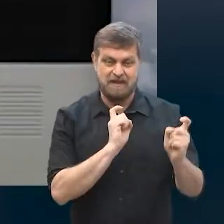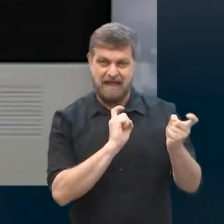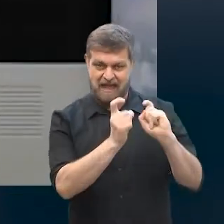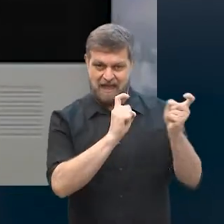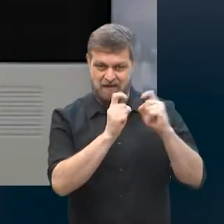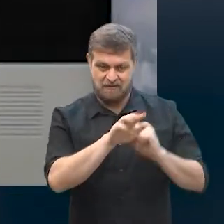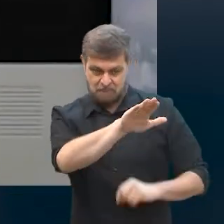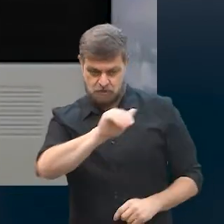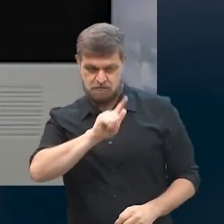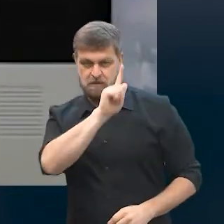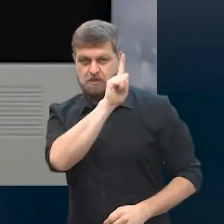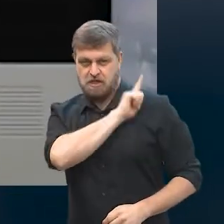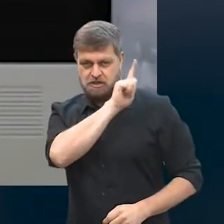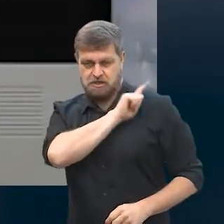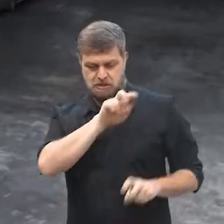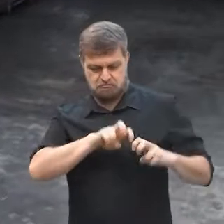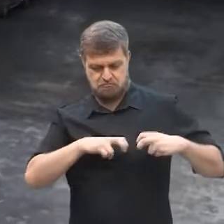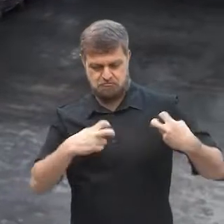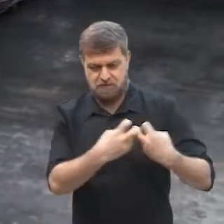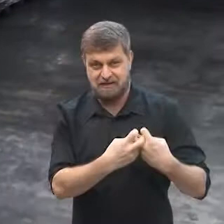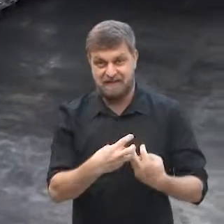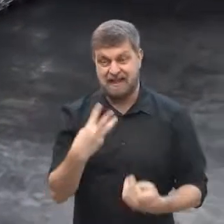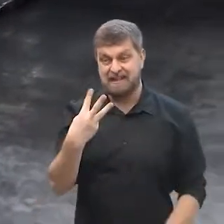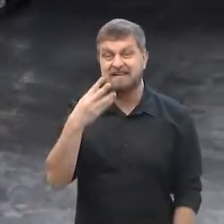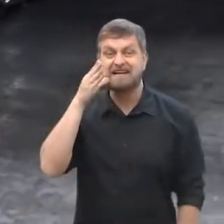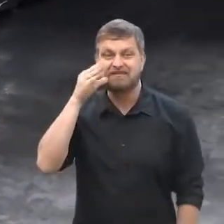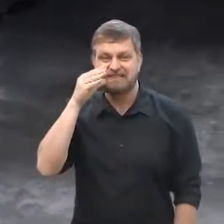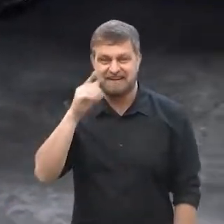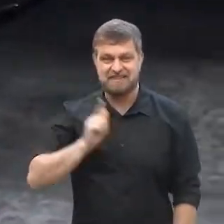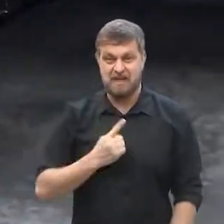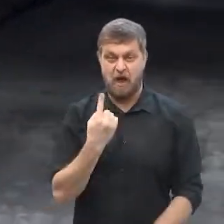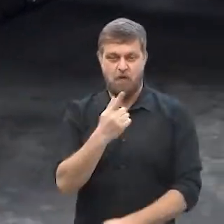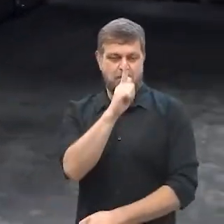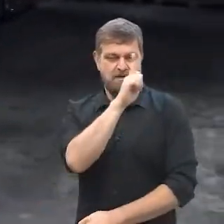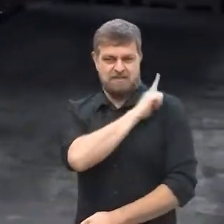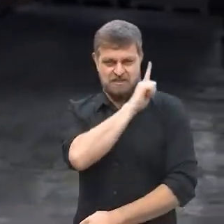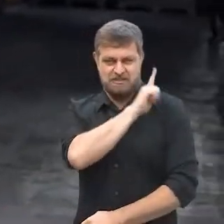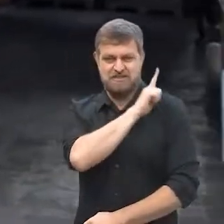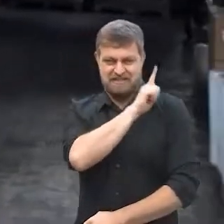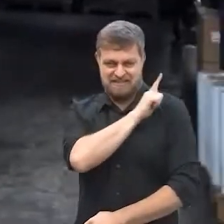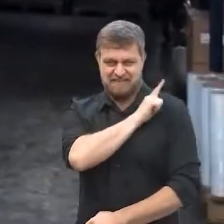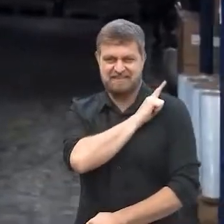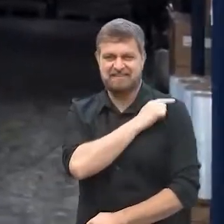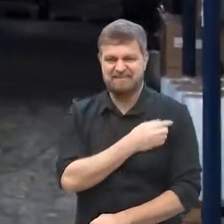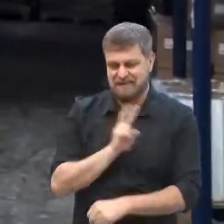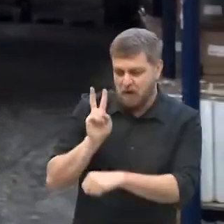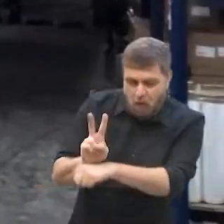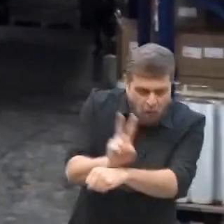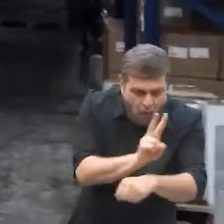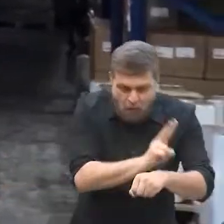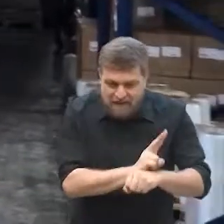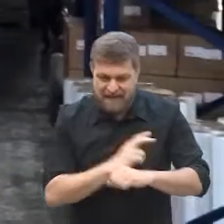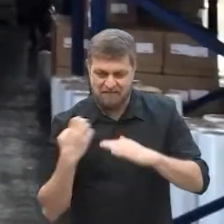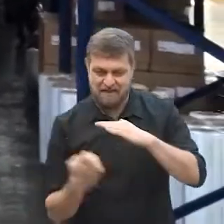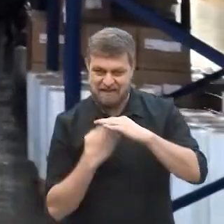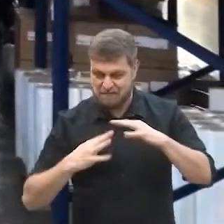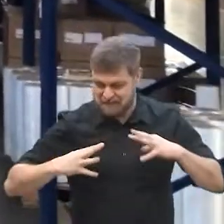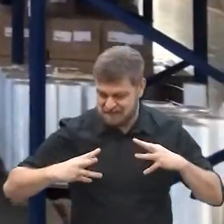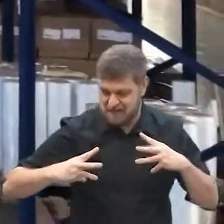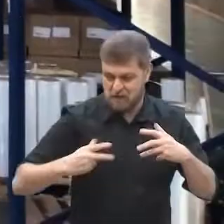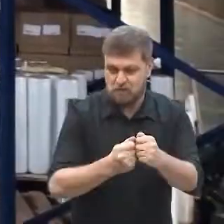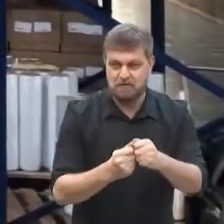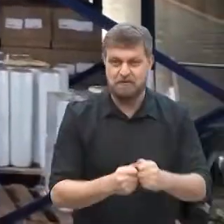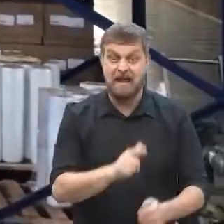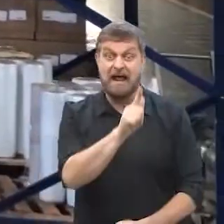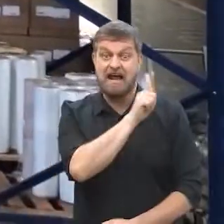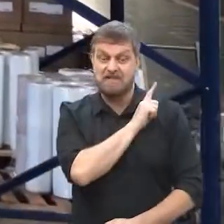com a gerente, eram 3 funcionários, mas tinha uma gerente que era quem cuidava de toda a empresa, né? Ela falou para